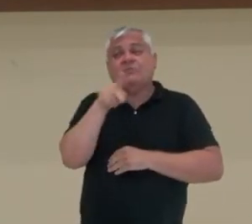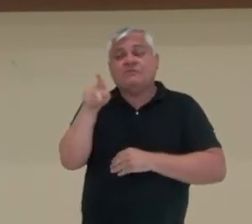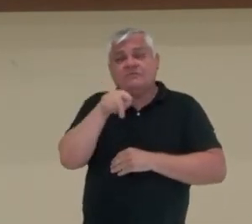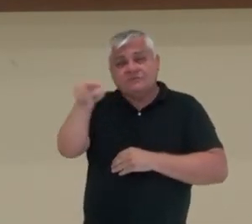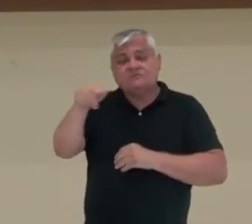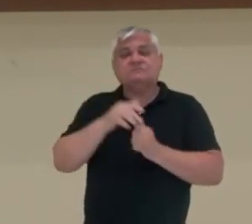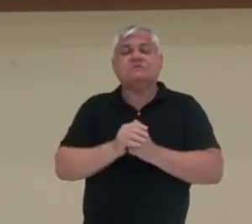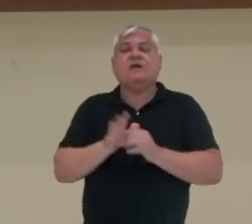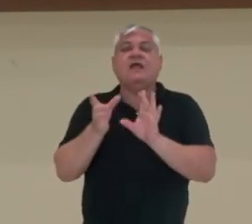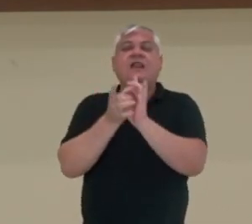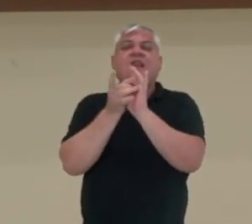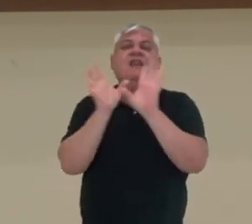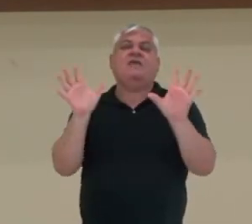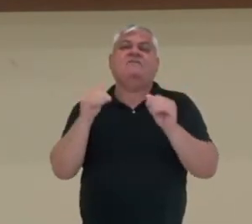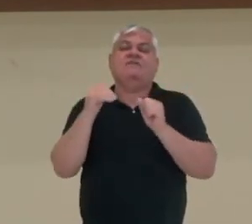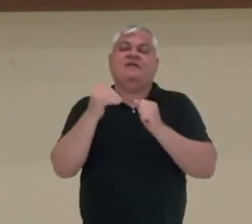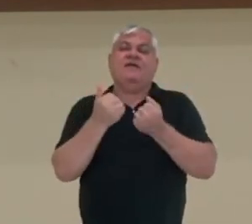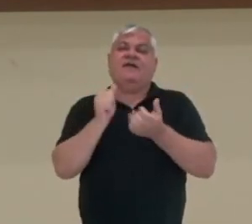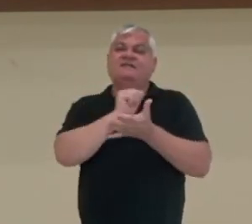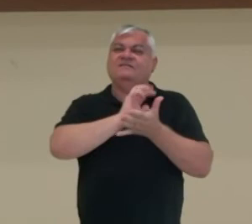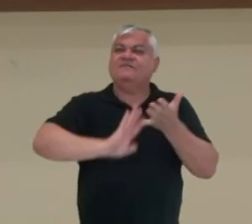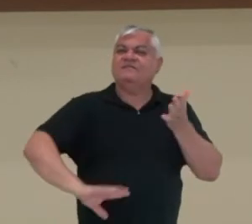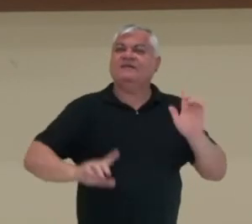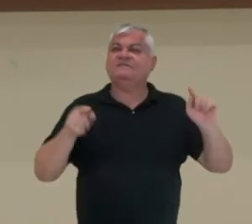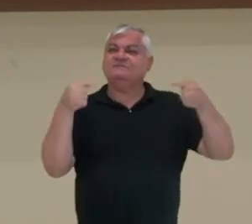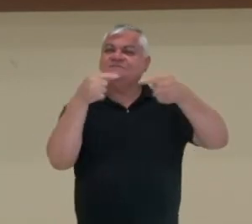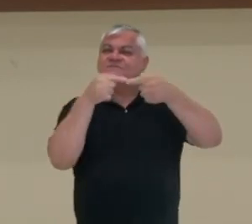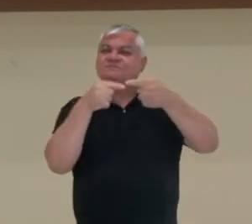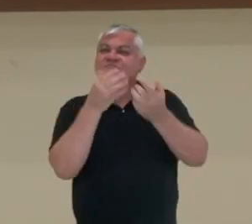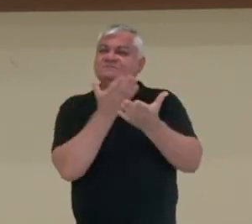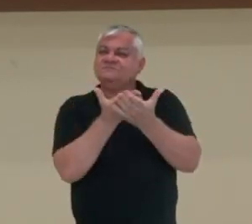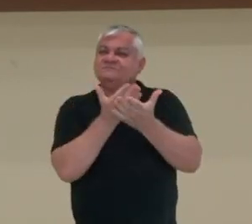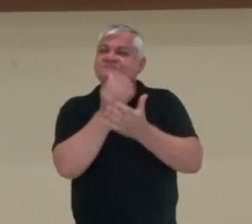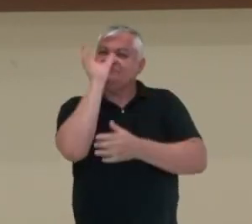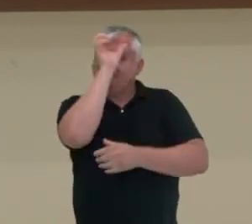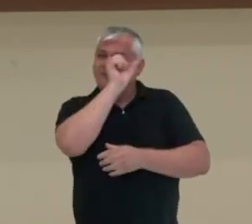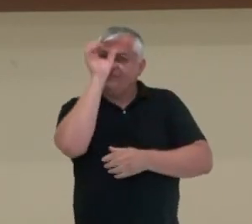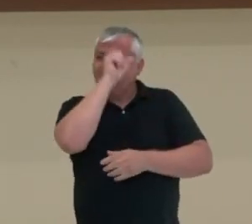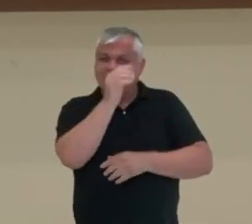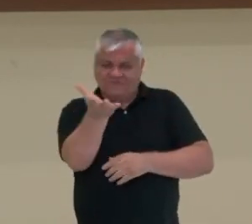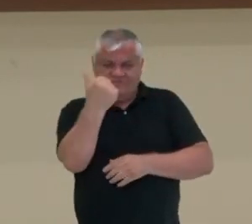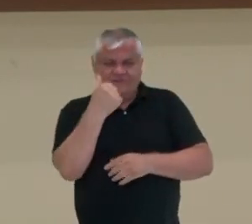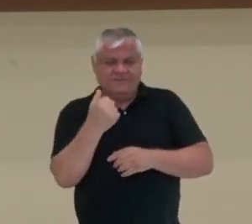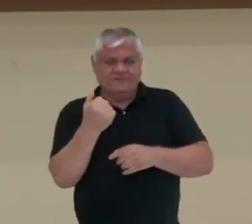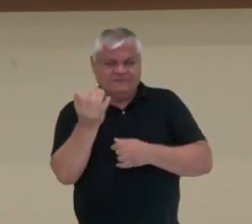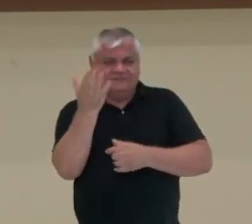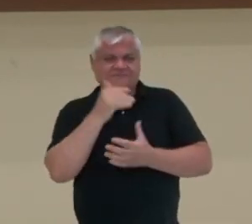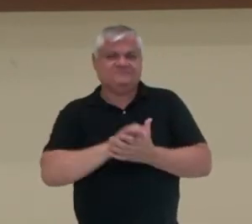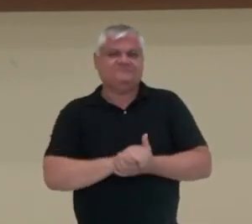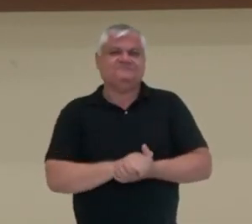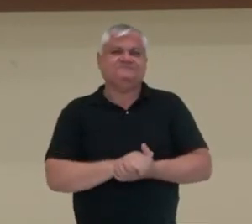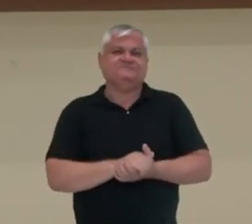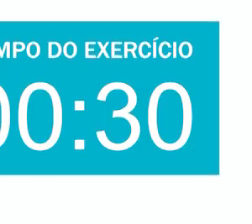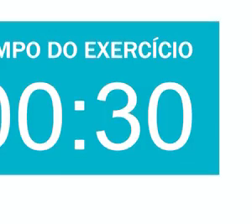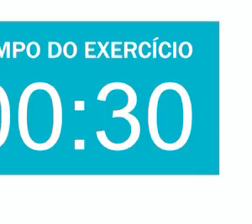né, liberar algumas atividades que estejam relacionadas com o que você está aprendendo lá em sala de aula. Vamos lá jogar um pouquinho então?